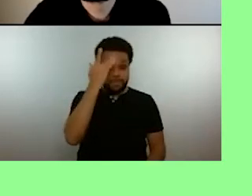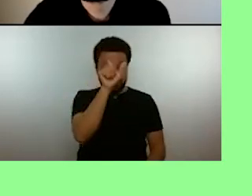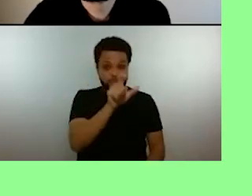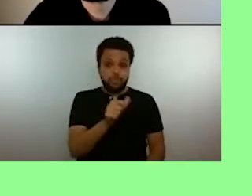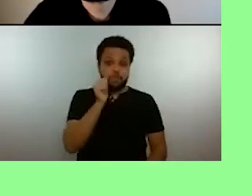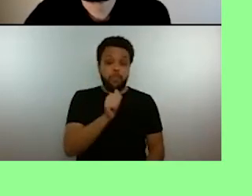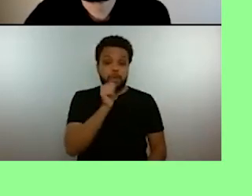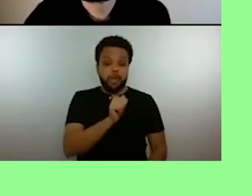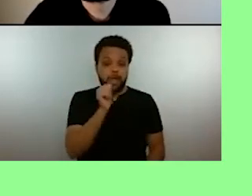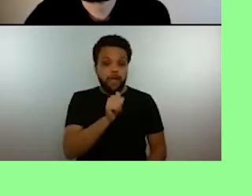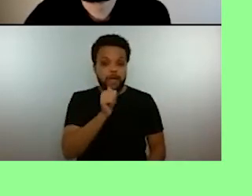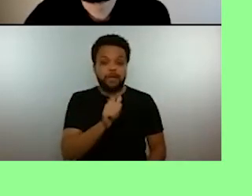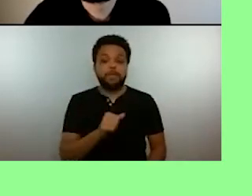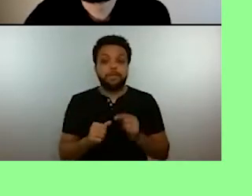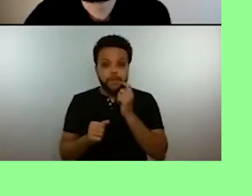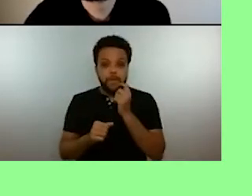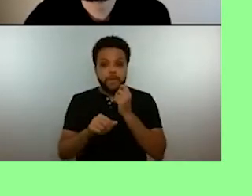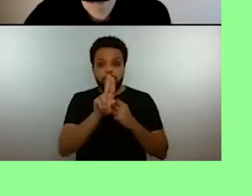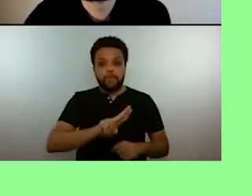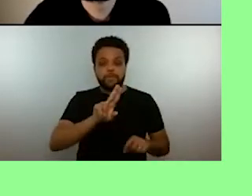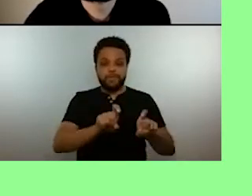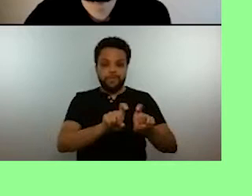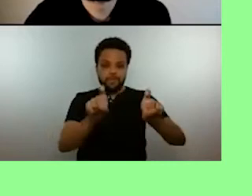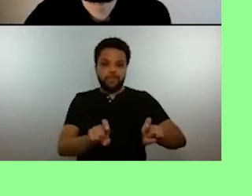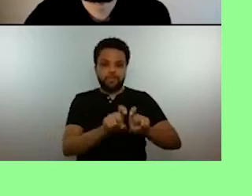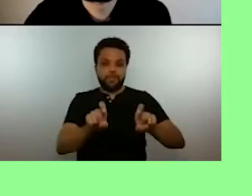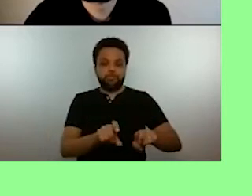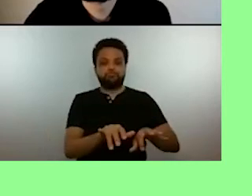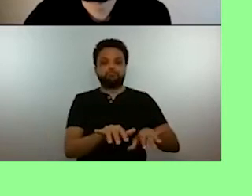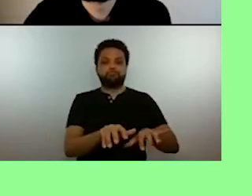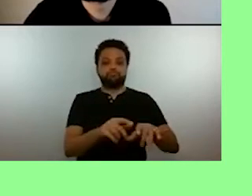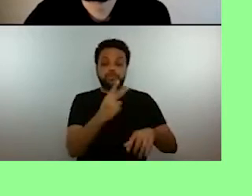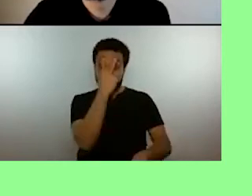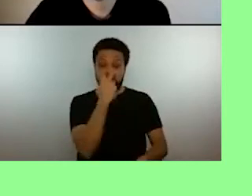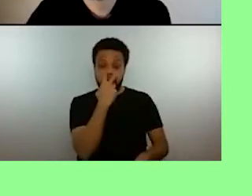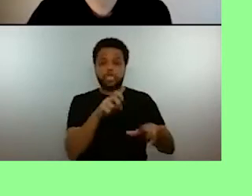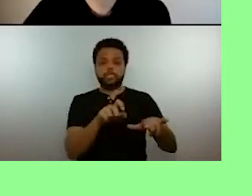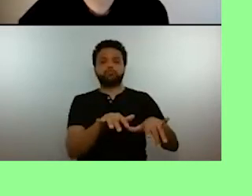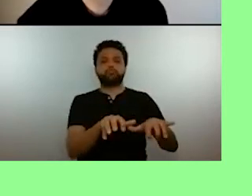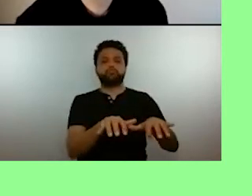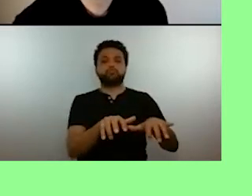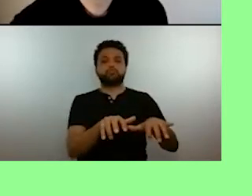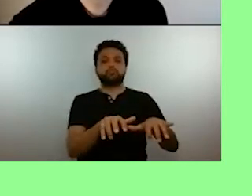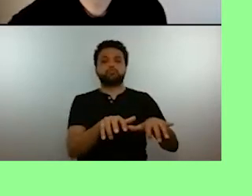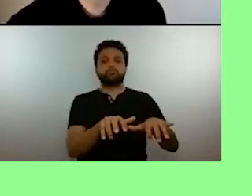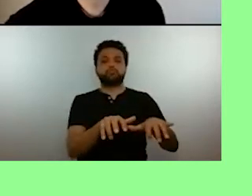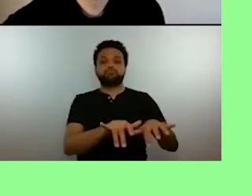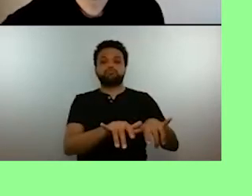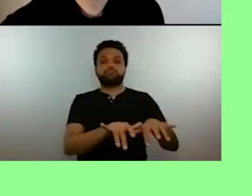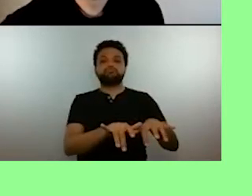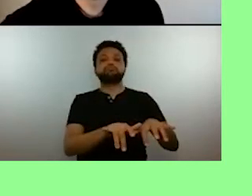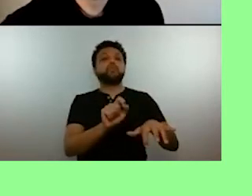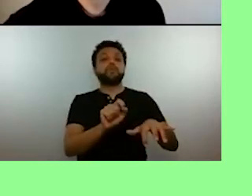usa o computador cega, a pessoa cega, então ela usa um leitor de